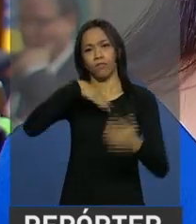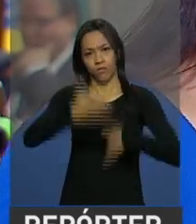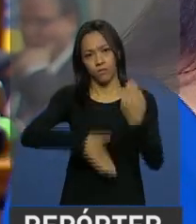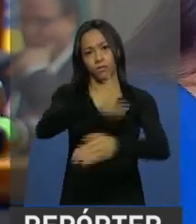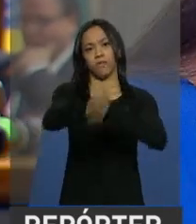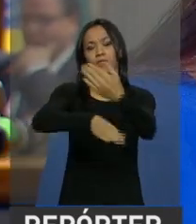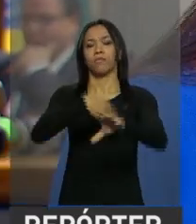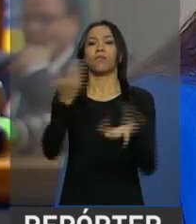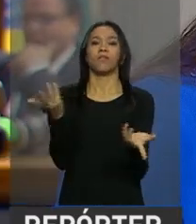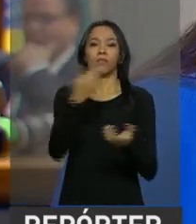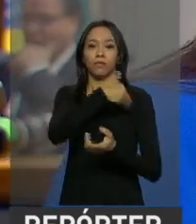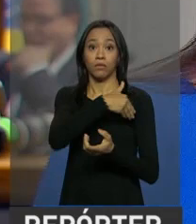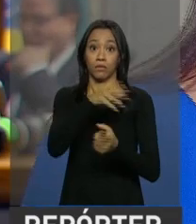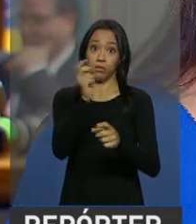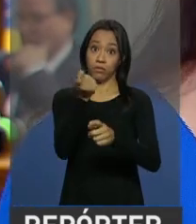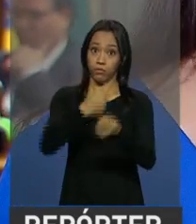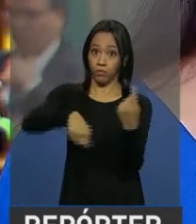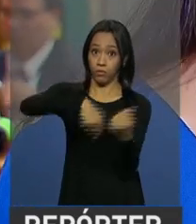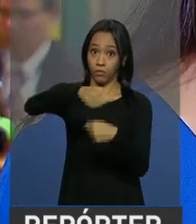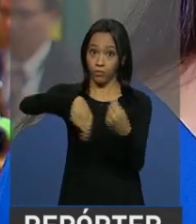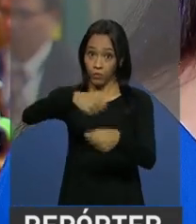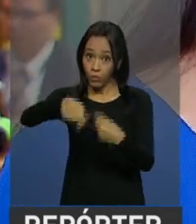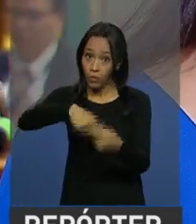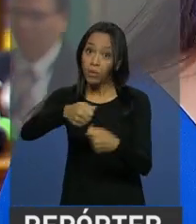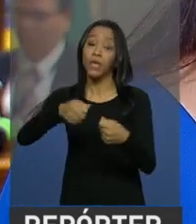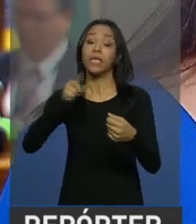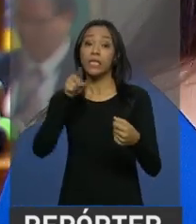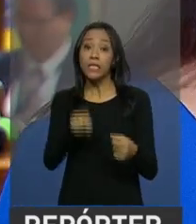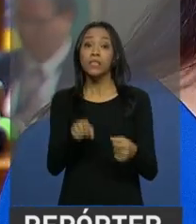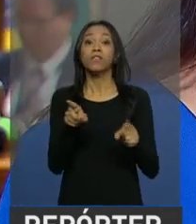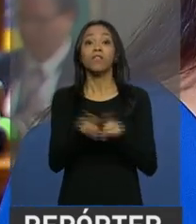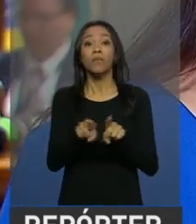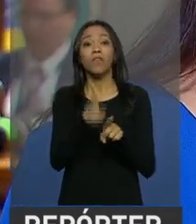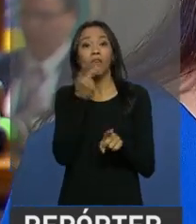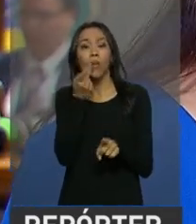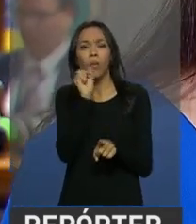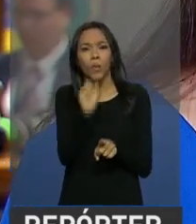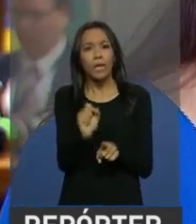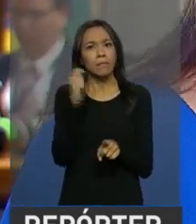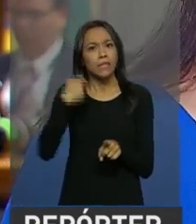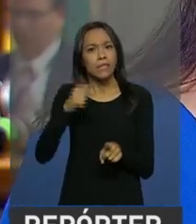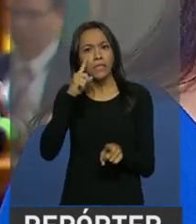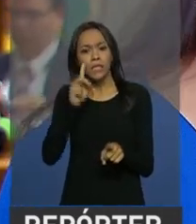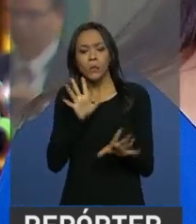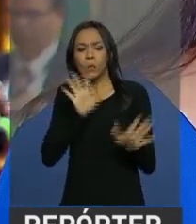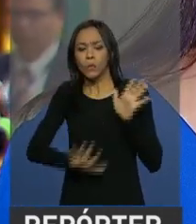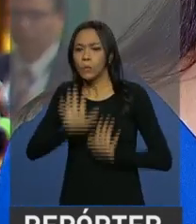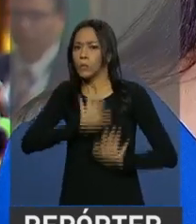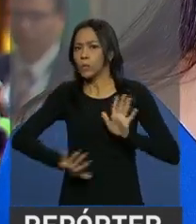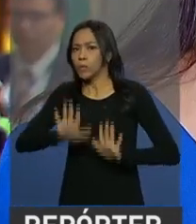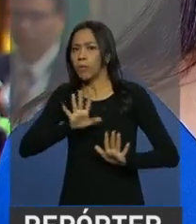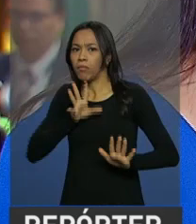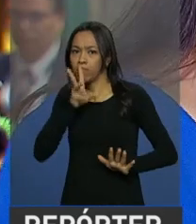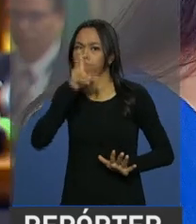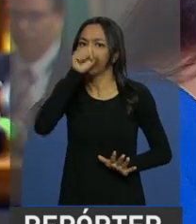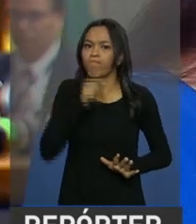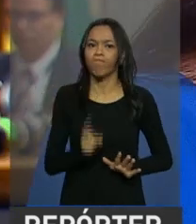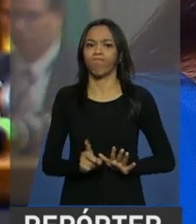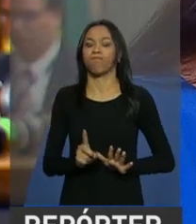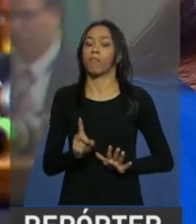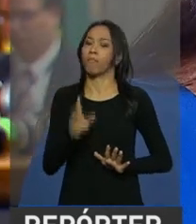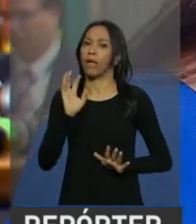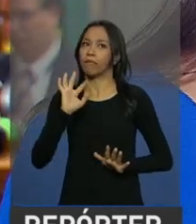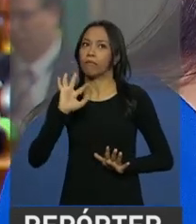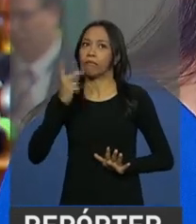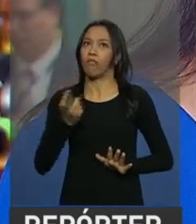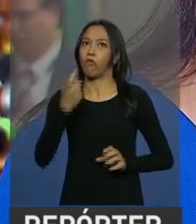propostas devem ser consistentes e definitivas disse também que elas devem ser tomadas com precaução para que não seja necessário voltar